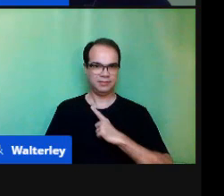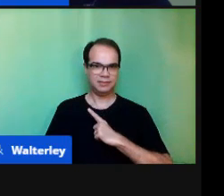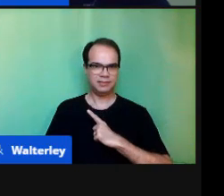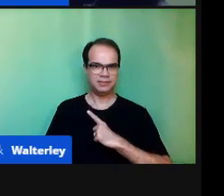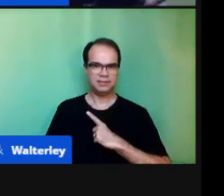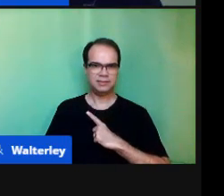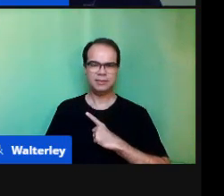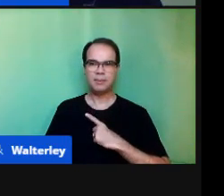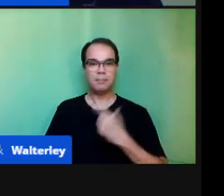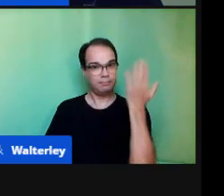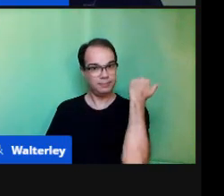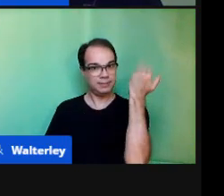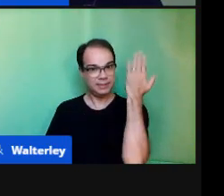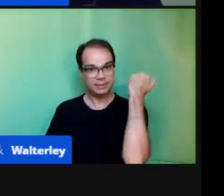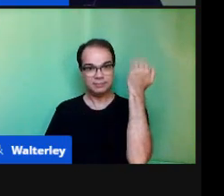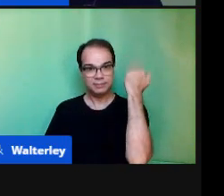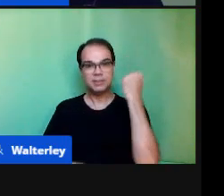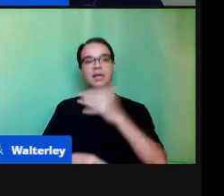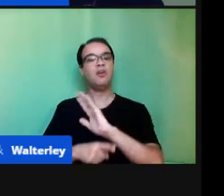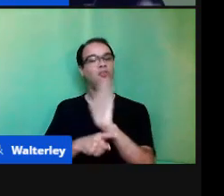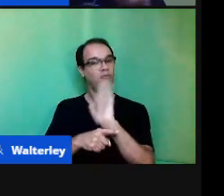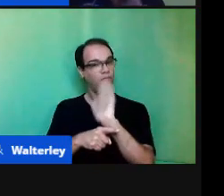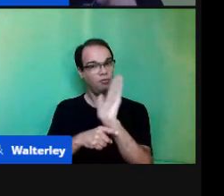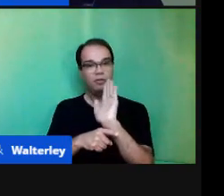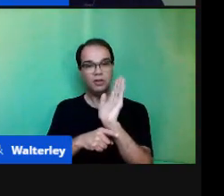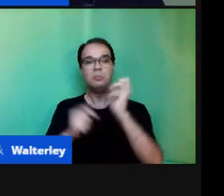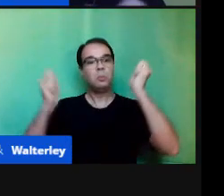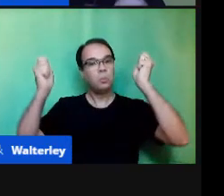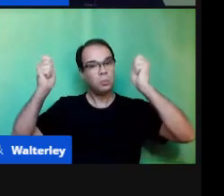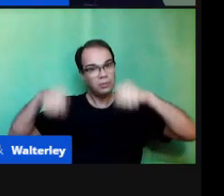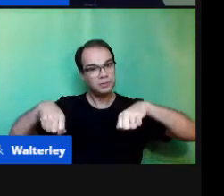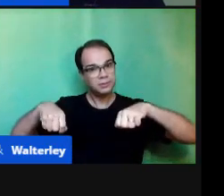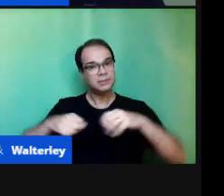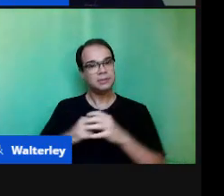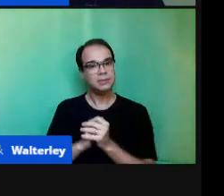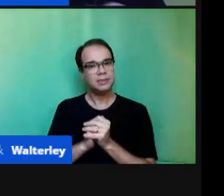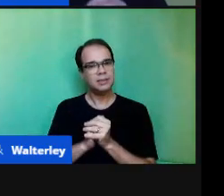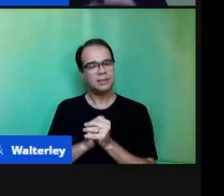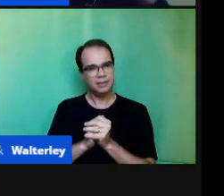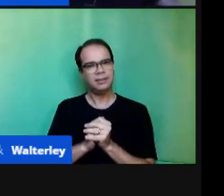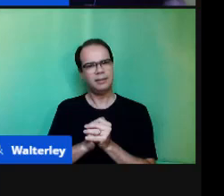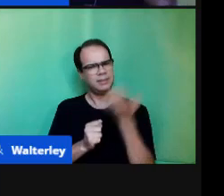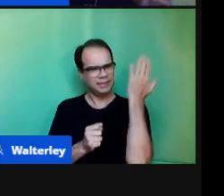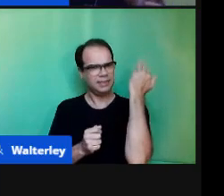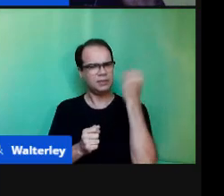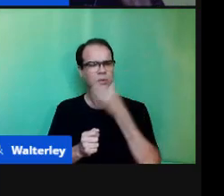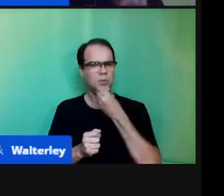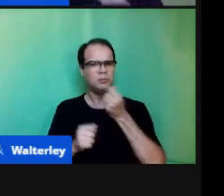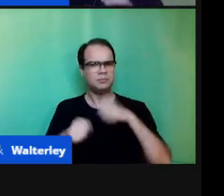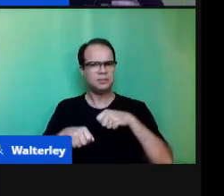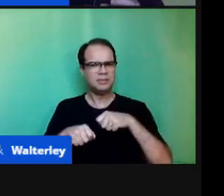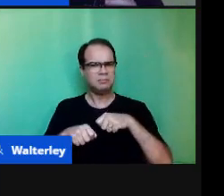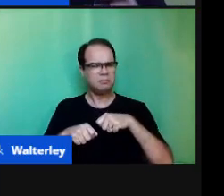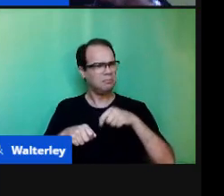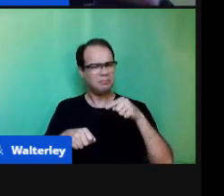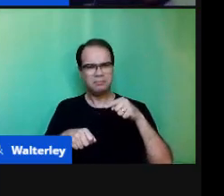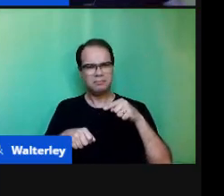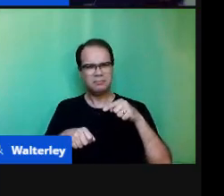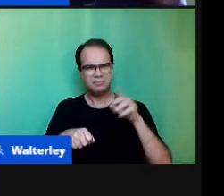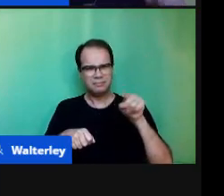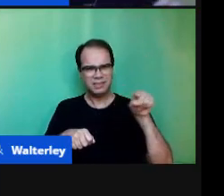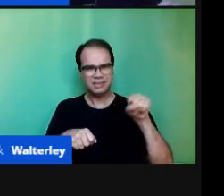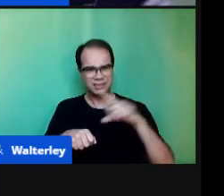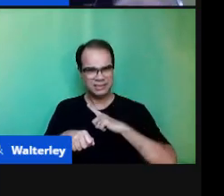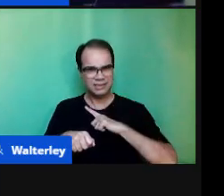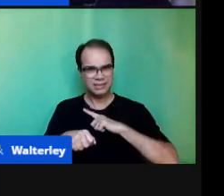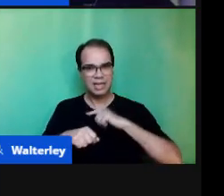longa-metragens, de forma completamente amadoras. Eles não eram ninguém da cultura erudita cinematográfica, não